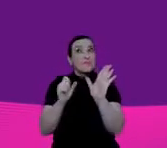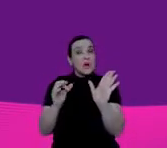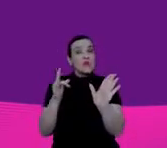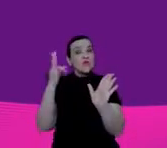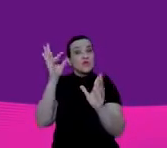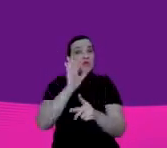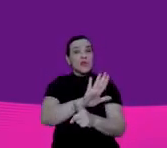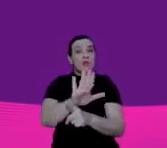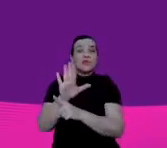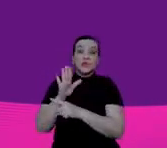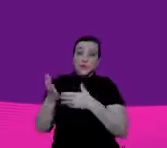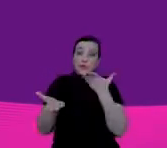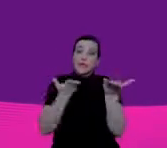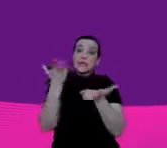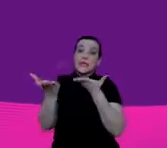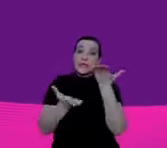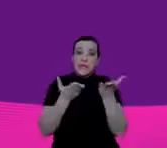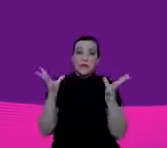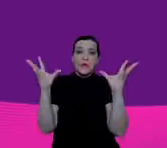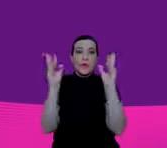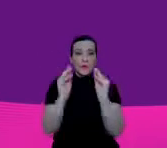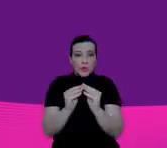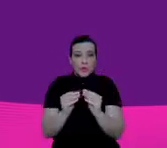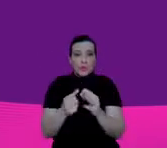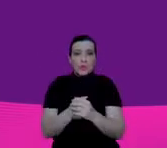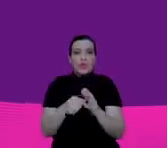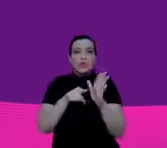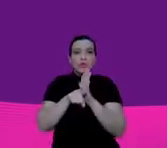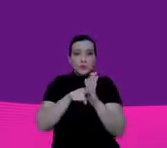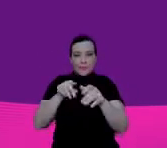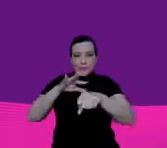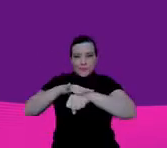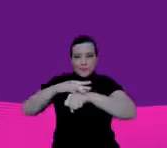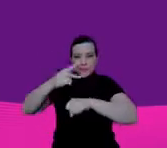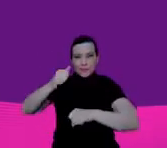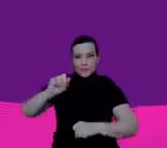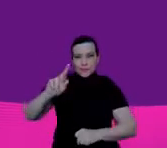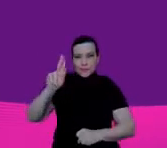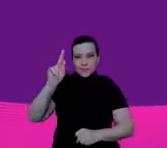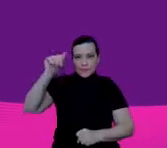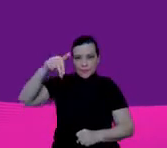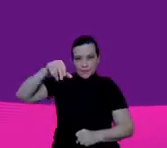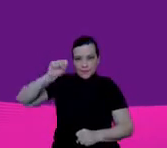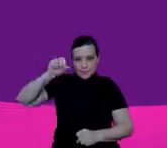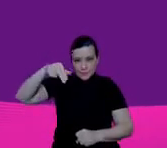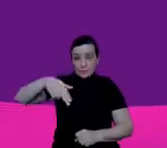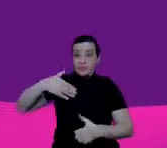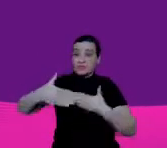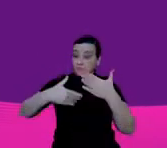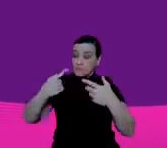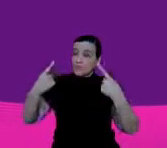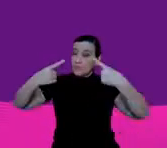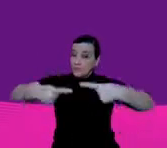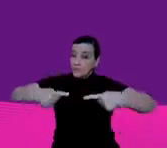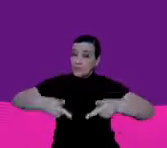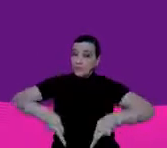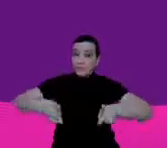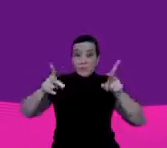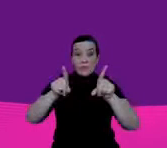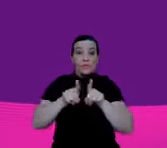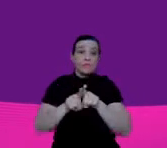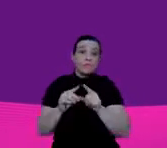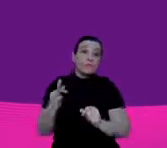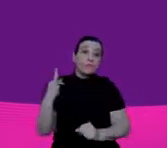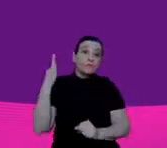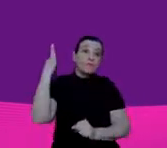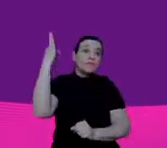Então, concluindo, o diagnóstico de doença de Parkinson, ele permanece um desafio. O futuro, o que a gente espera é que